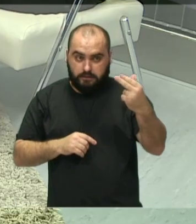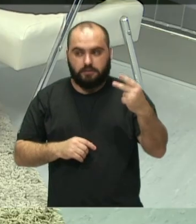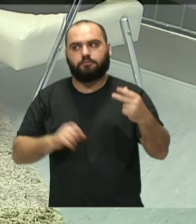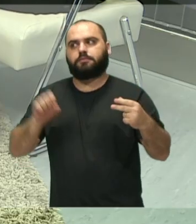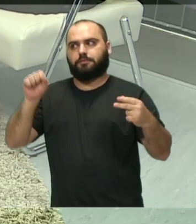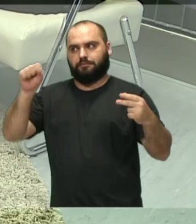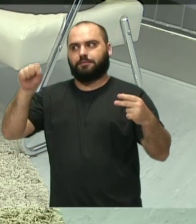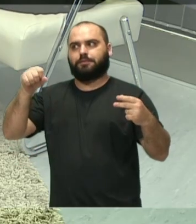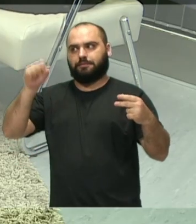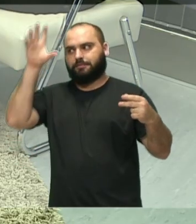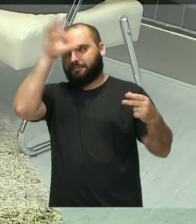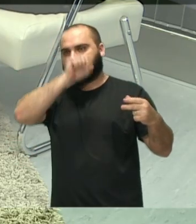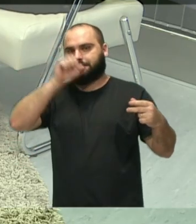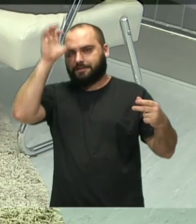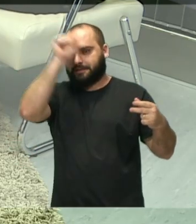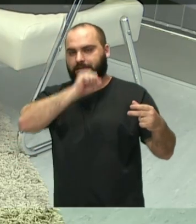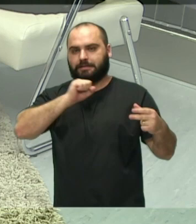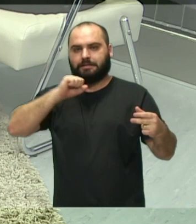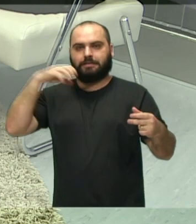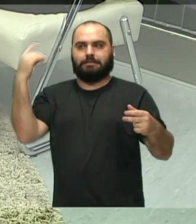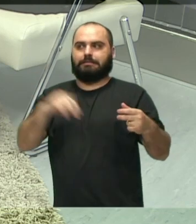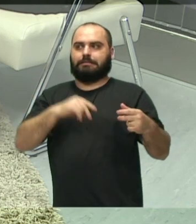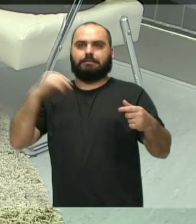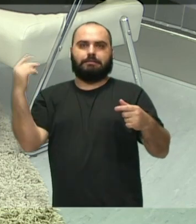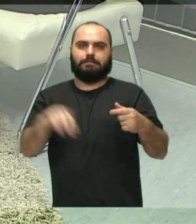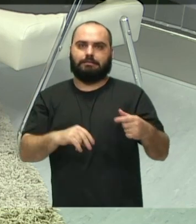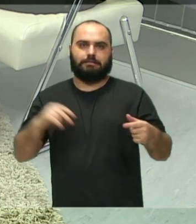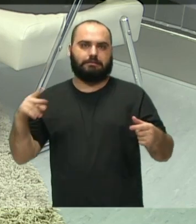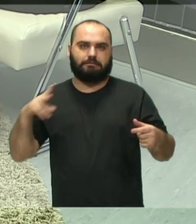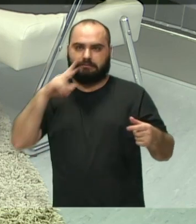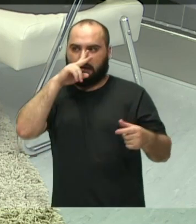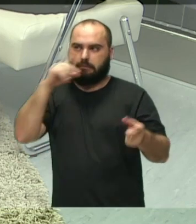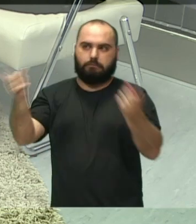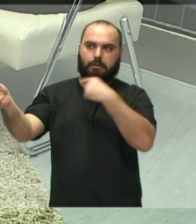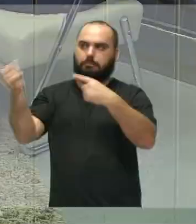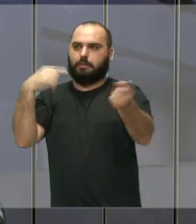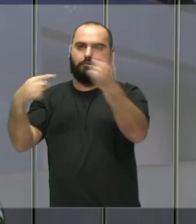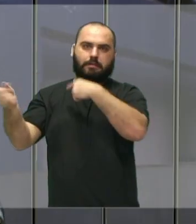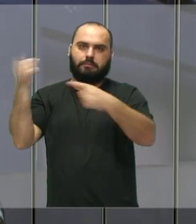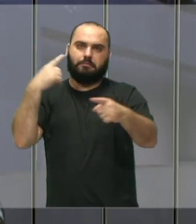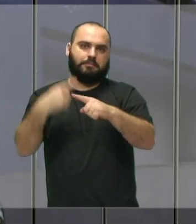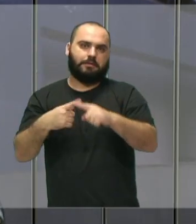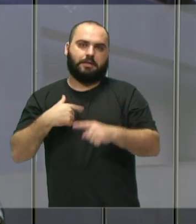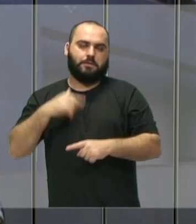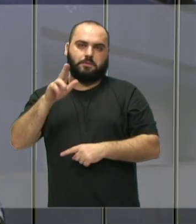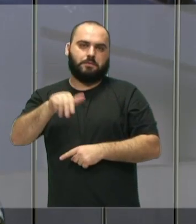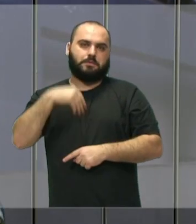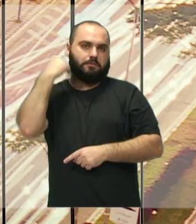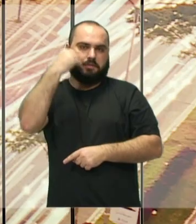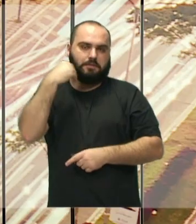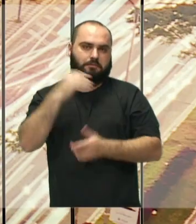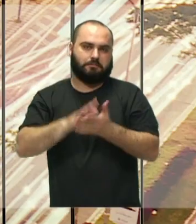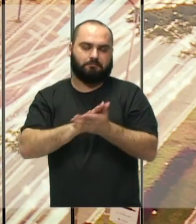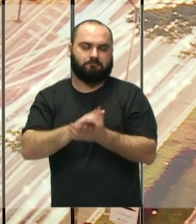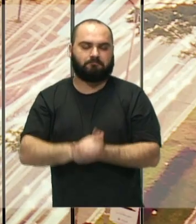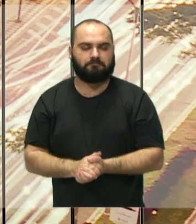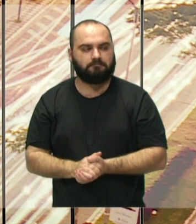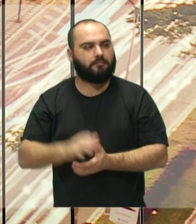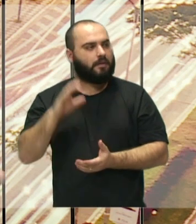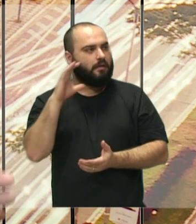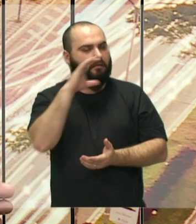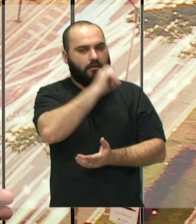aprendendo a cair de paraquedas, assim, né? Porque não era o meu mundo, né? Bom, nós vamos fazer mais um